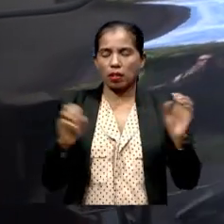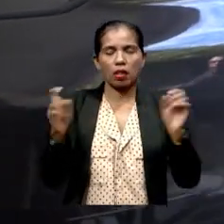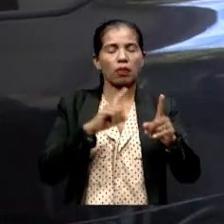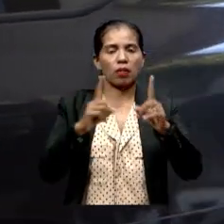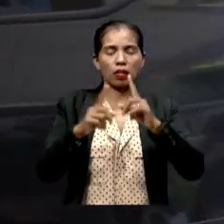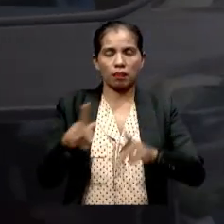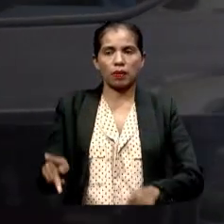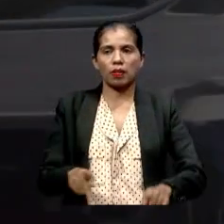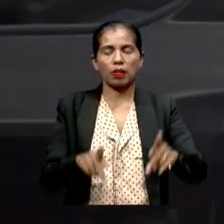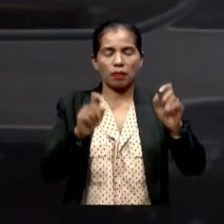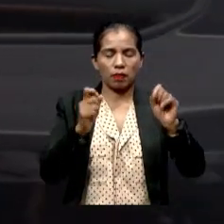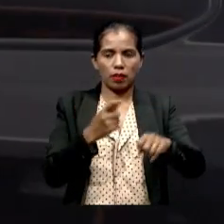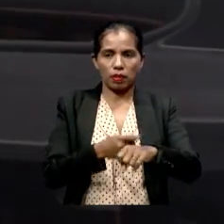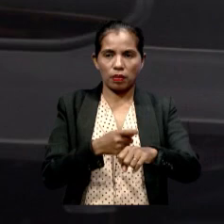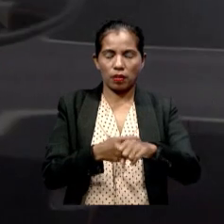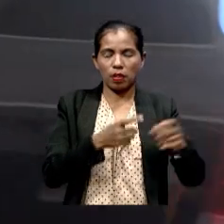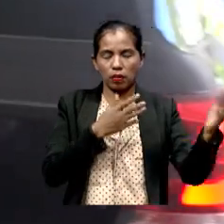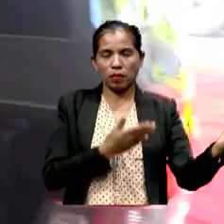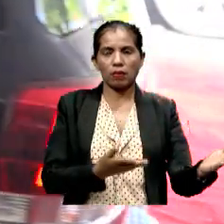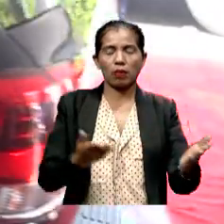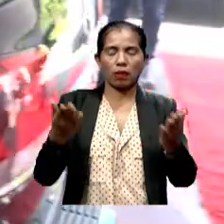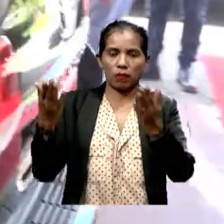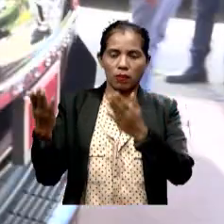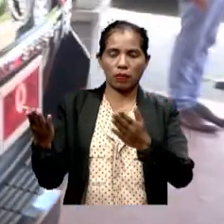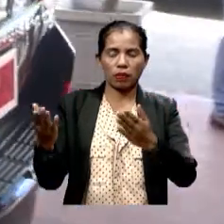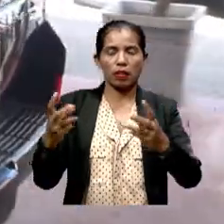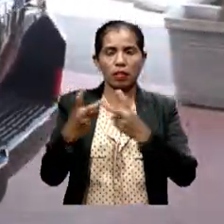público, mai be tempo ona atu lori ne restos mortal sira,